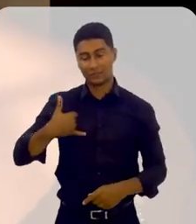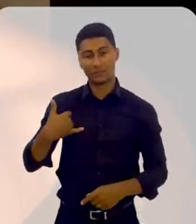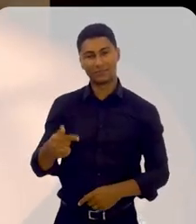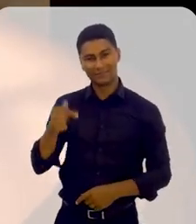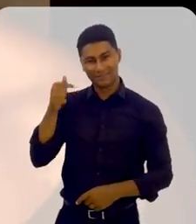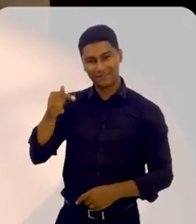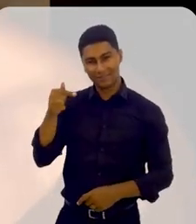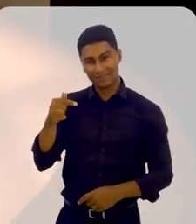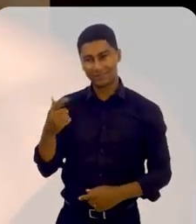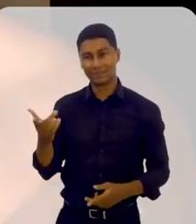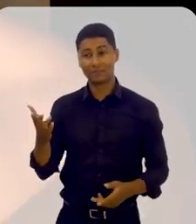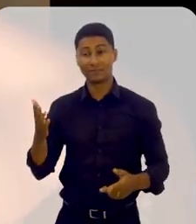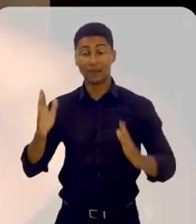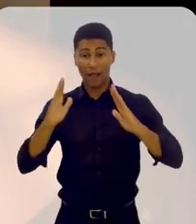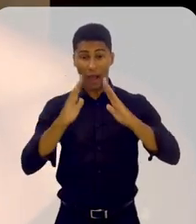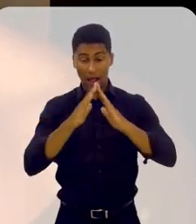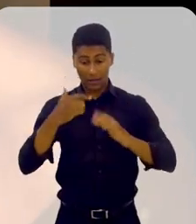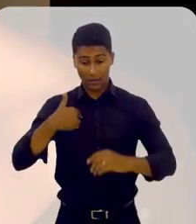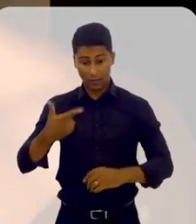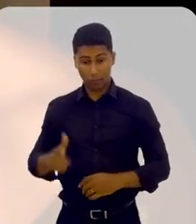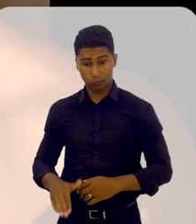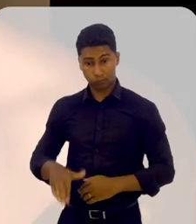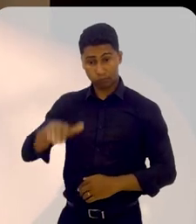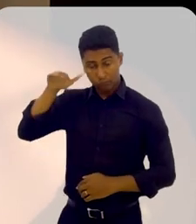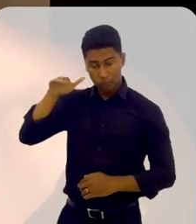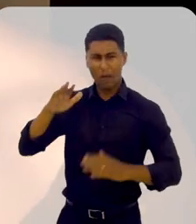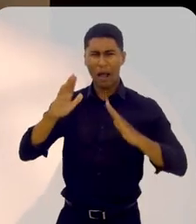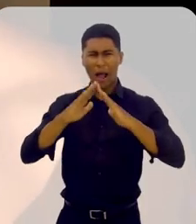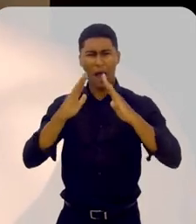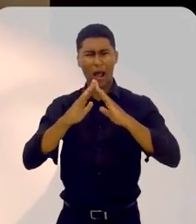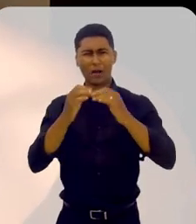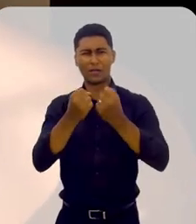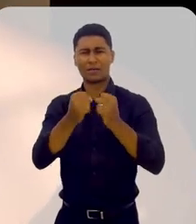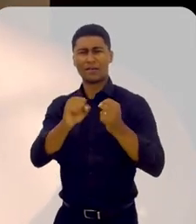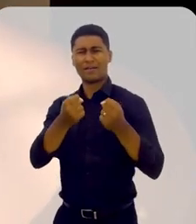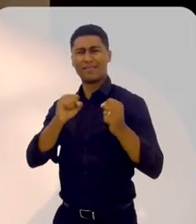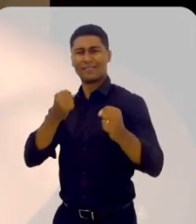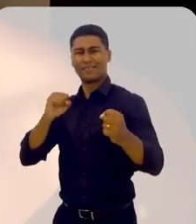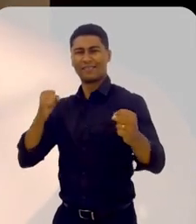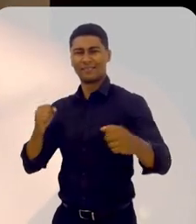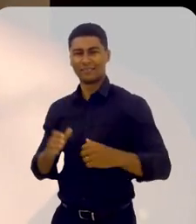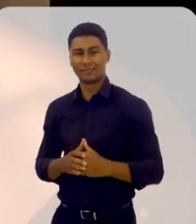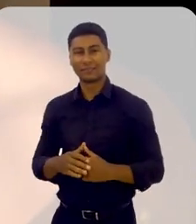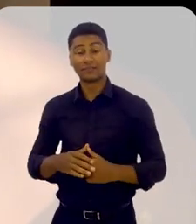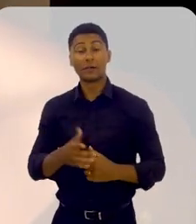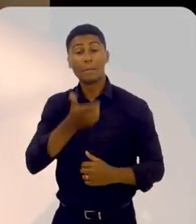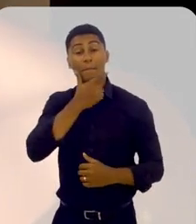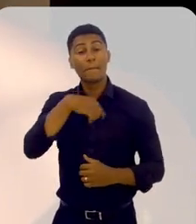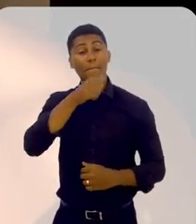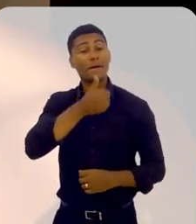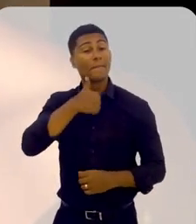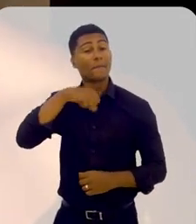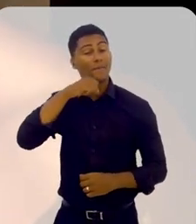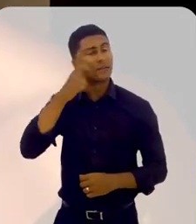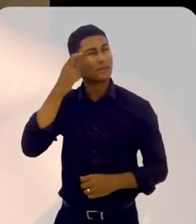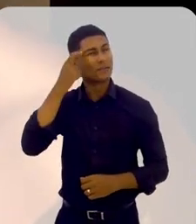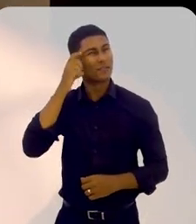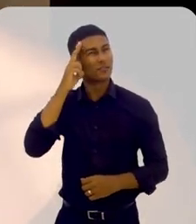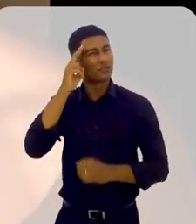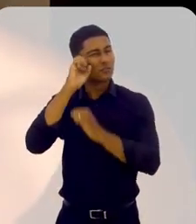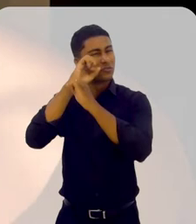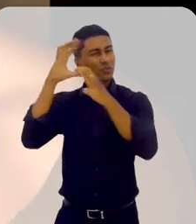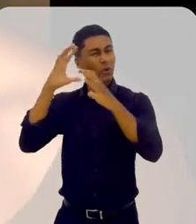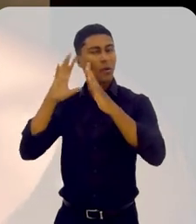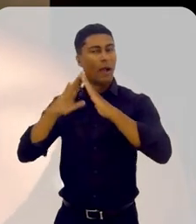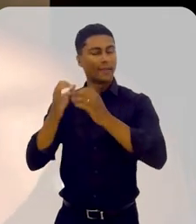Desde os 7 anos, que foi a casa onde eu fui criado mesmo, era uma casa grande. E um dos sonhos dos meus pais era